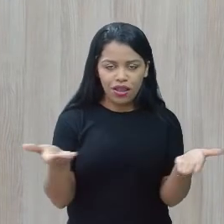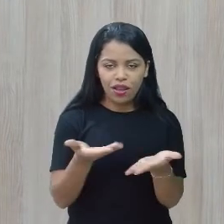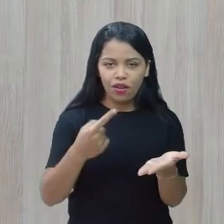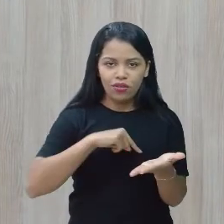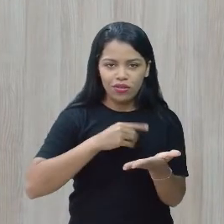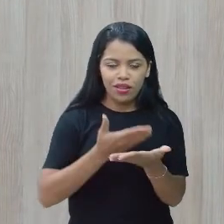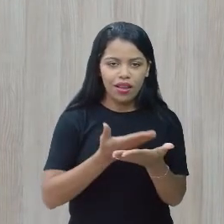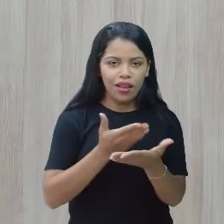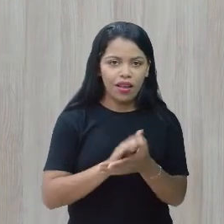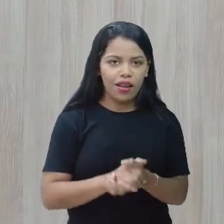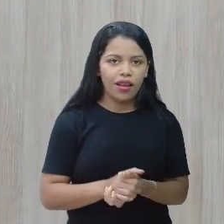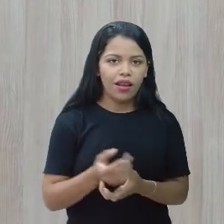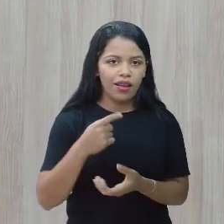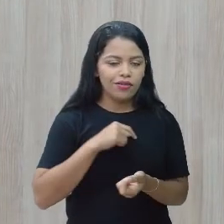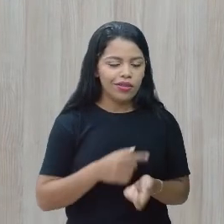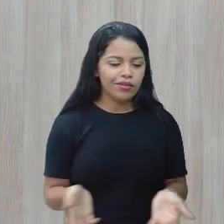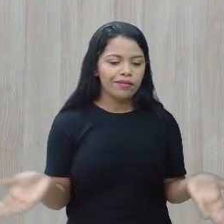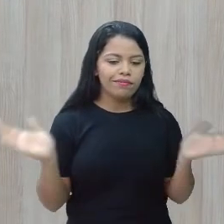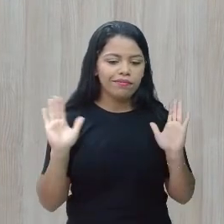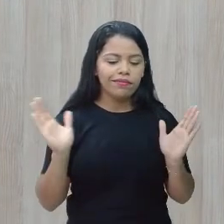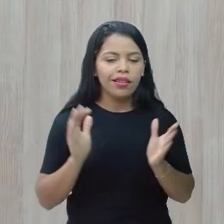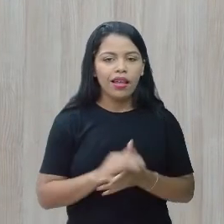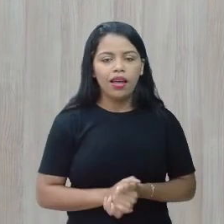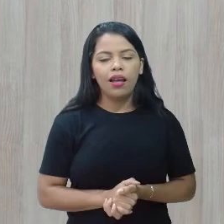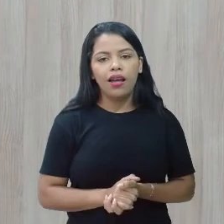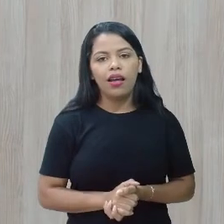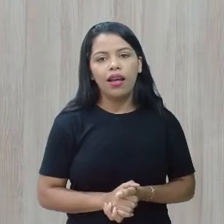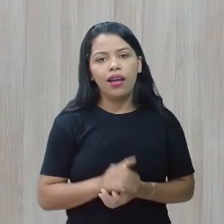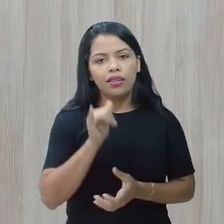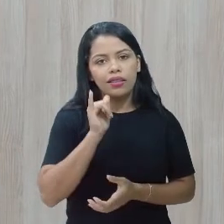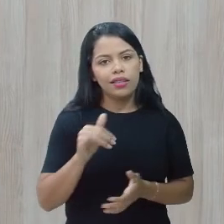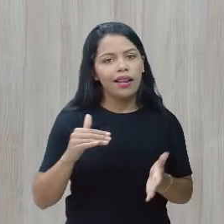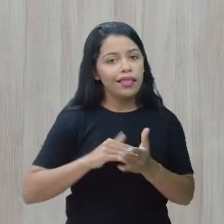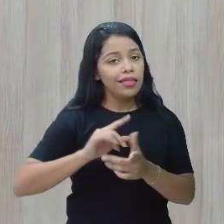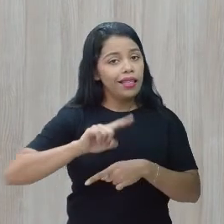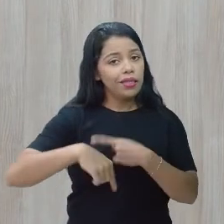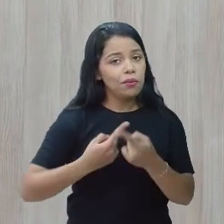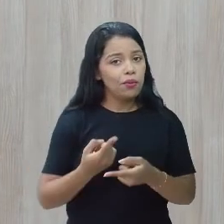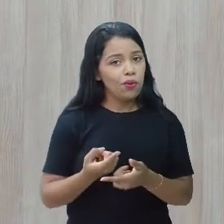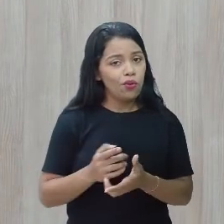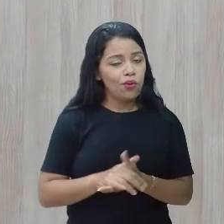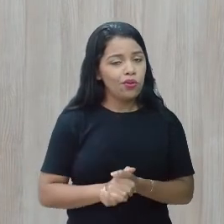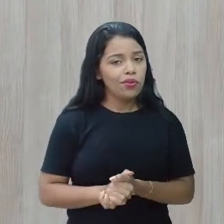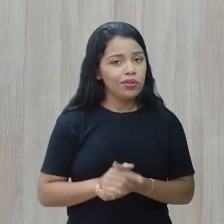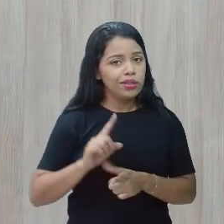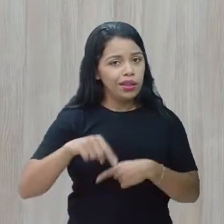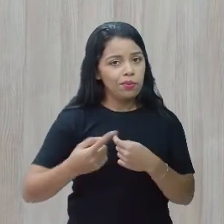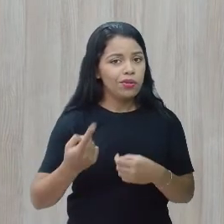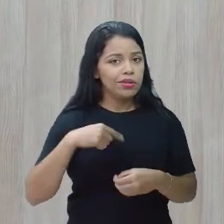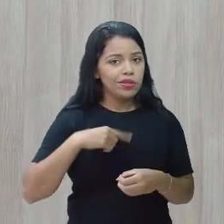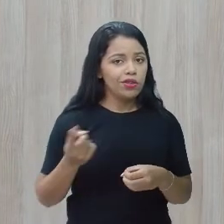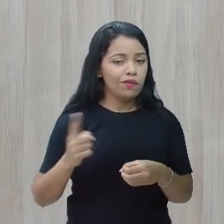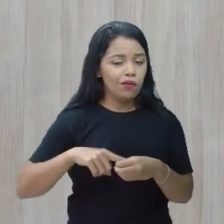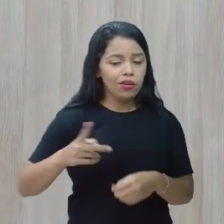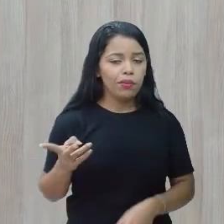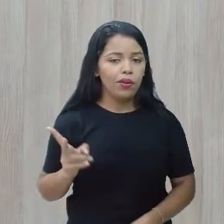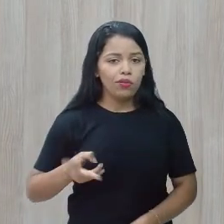a aula e nos despedimos, dizendo até mais. Breve estaremos